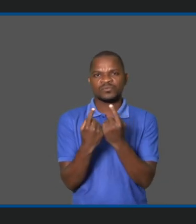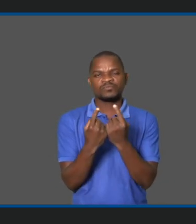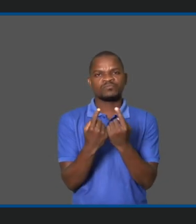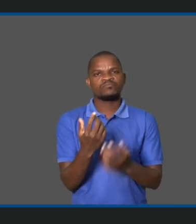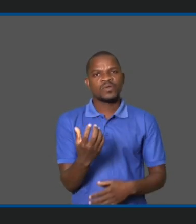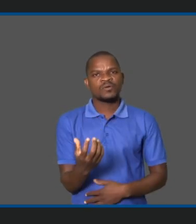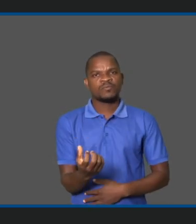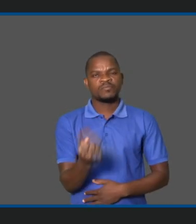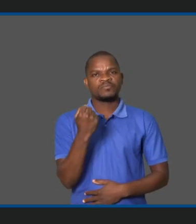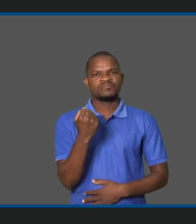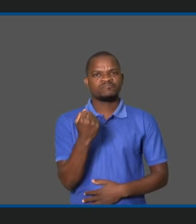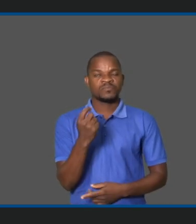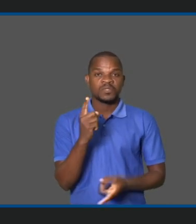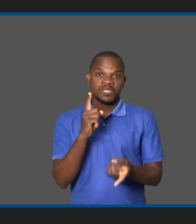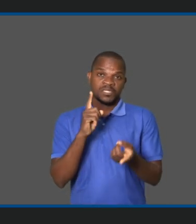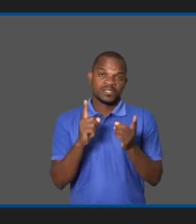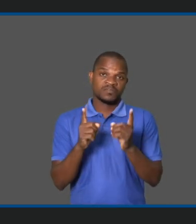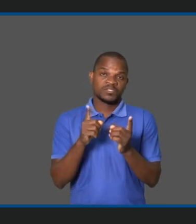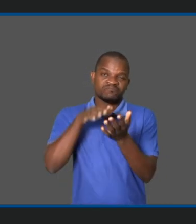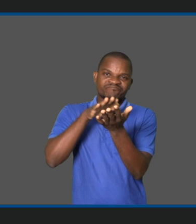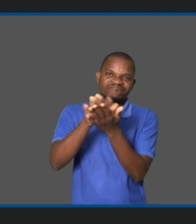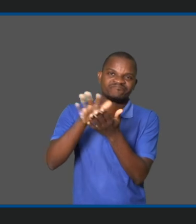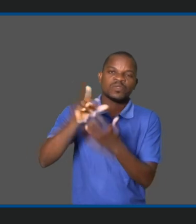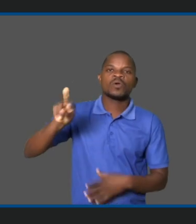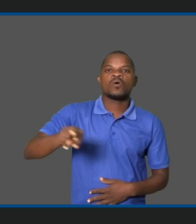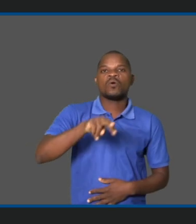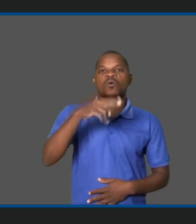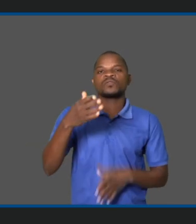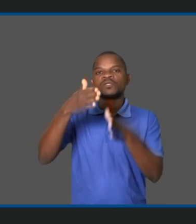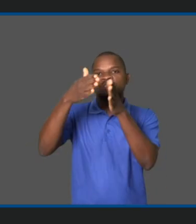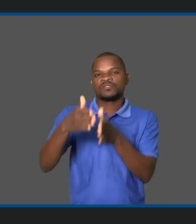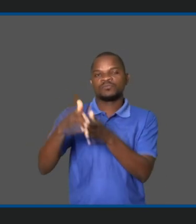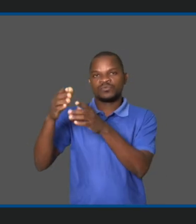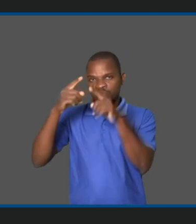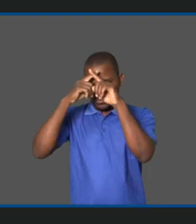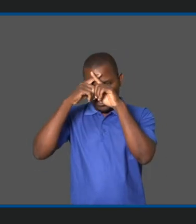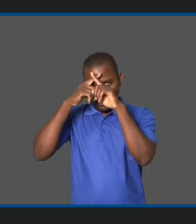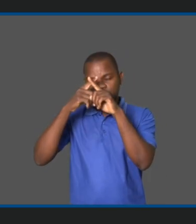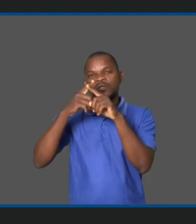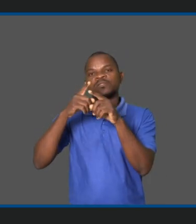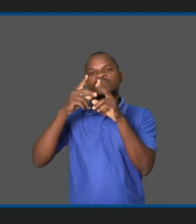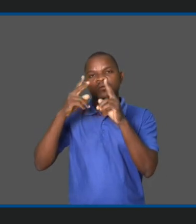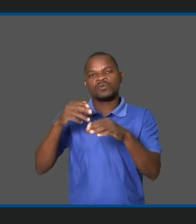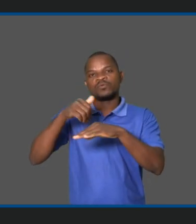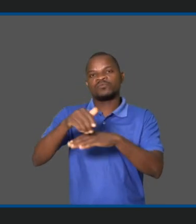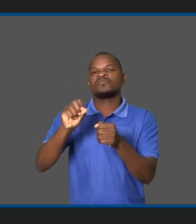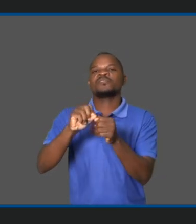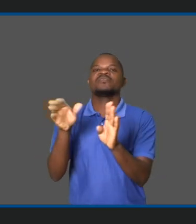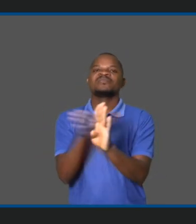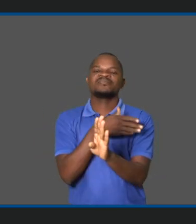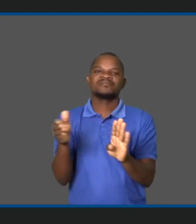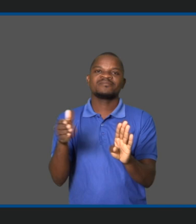agentes que tenham pautado em violência, não só para pessoas com deficiência, mas sim para os moçambicanos em geral?